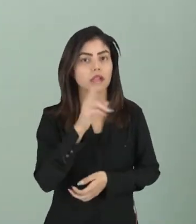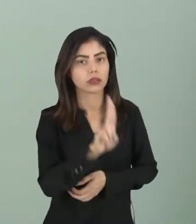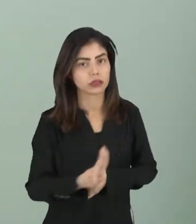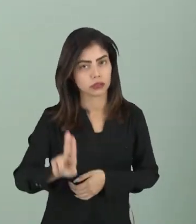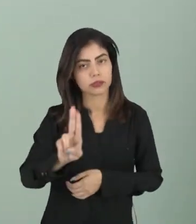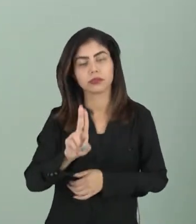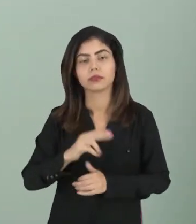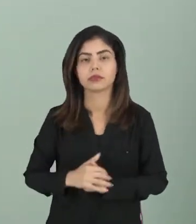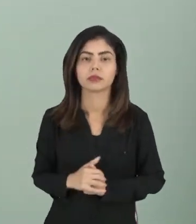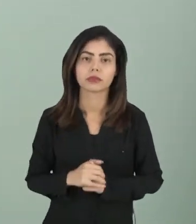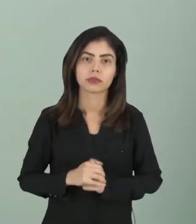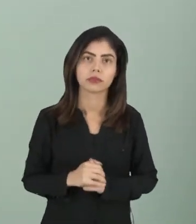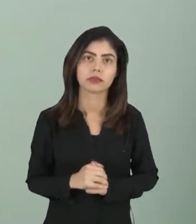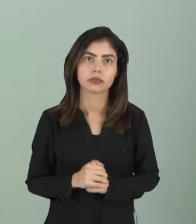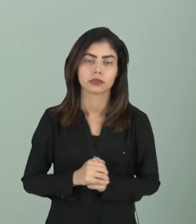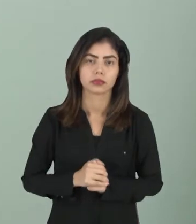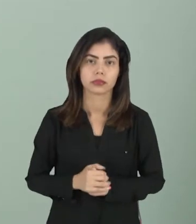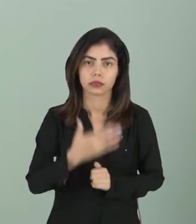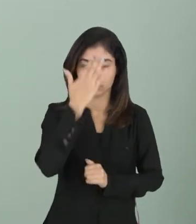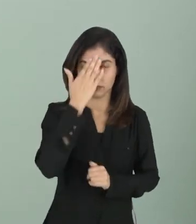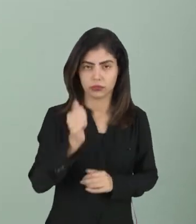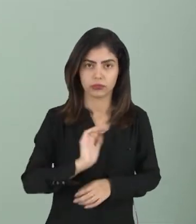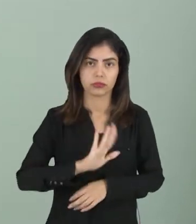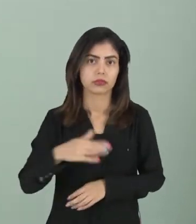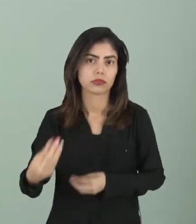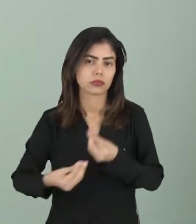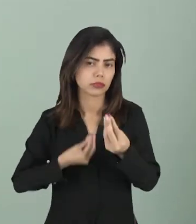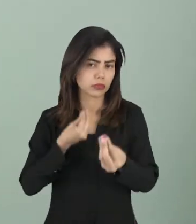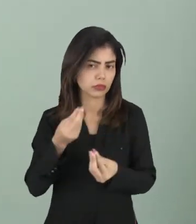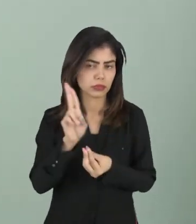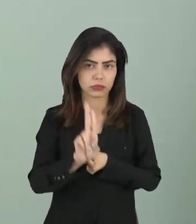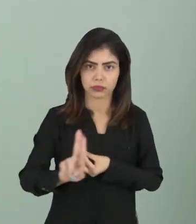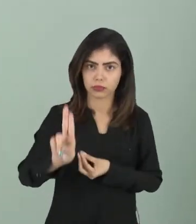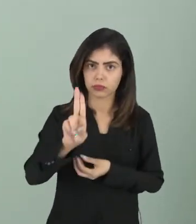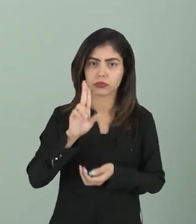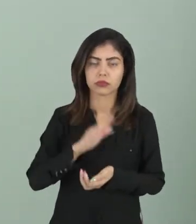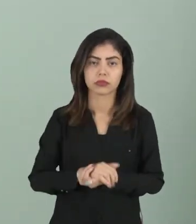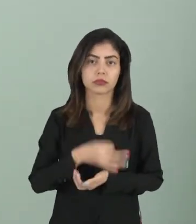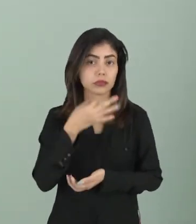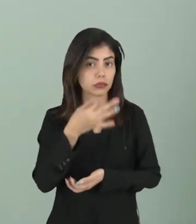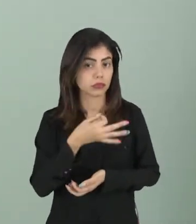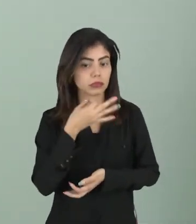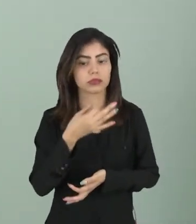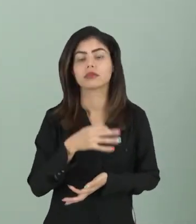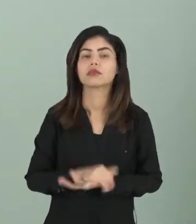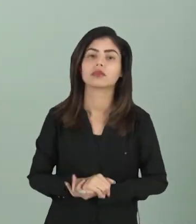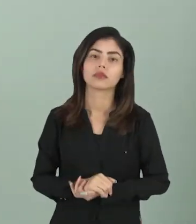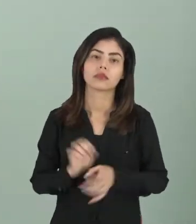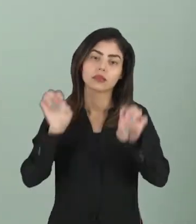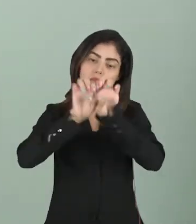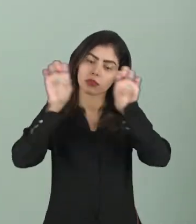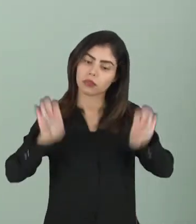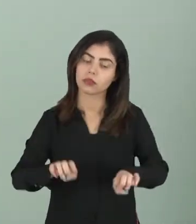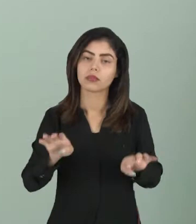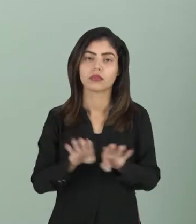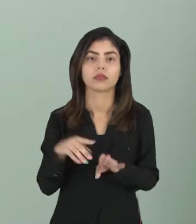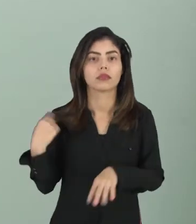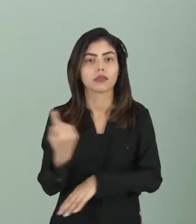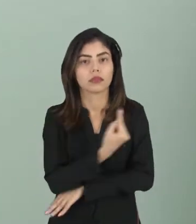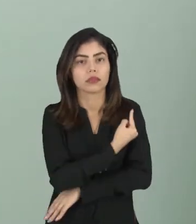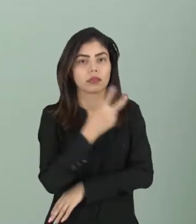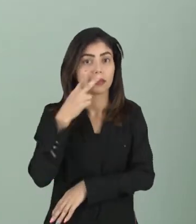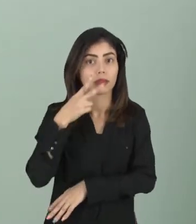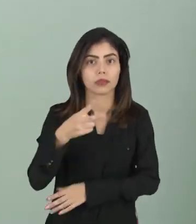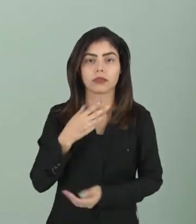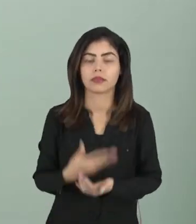utilizados. Então, para a gente saber como utilizar esses argumentos e essas estruturas, nós vamos dar